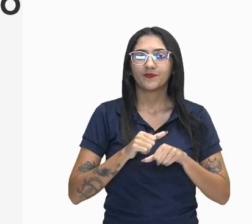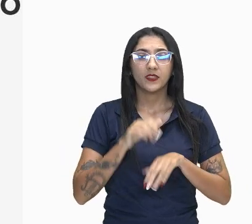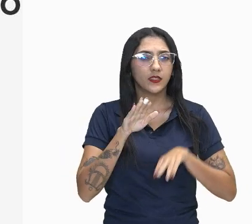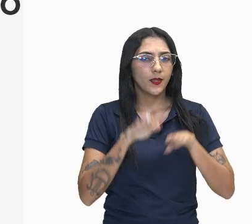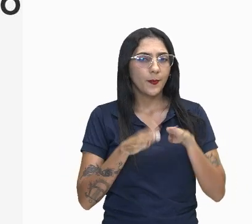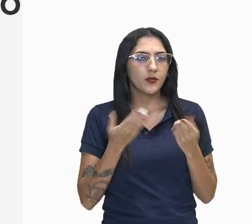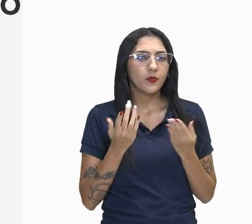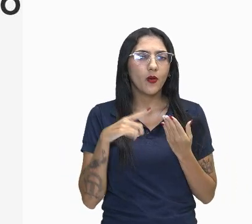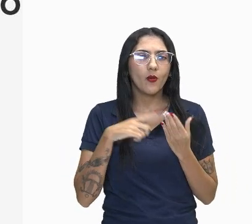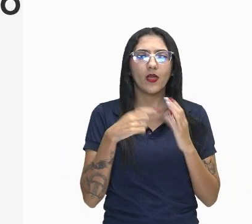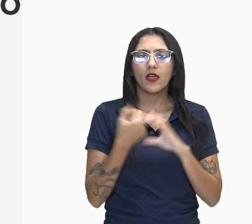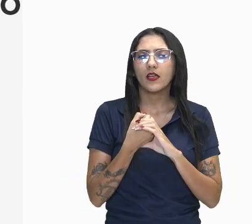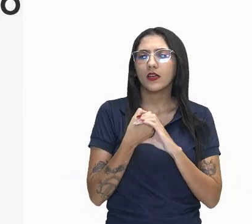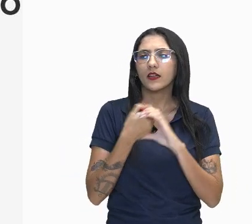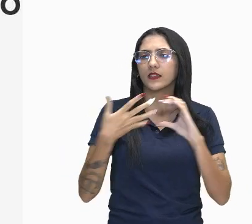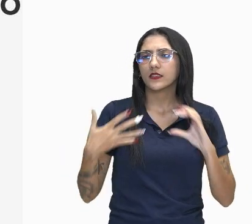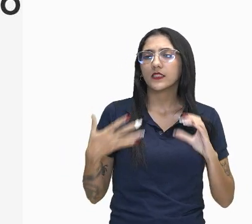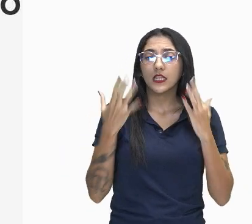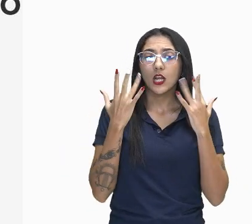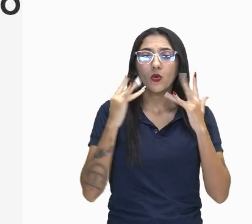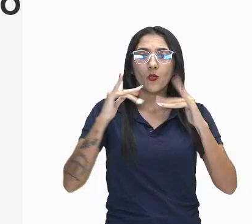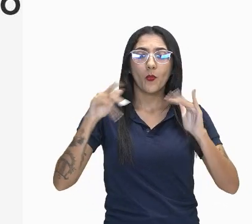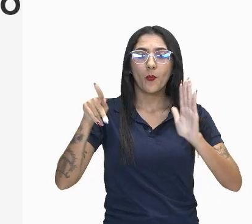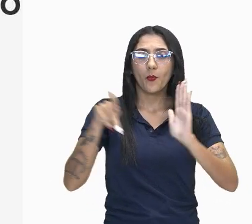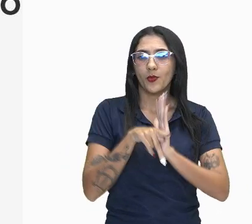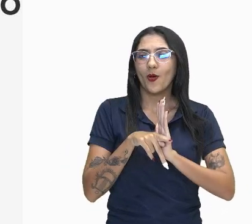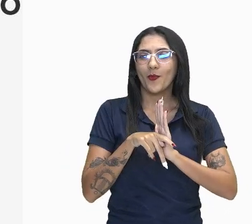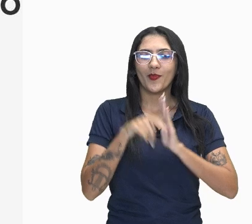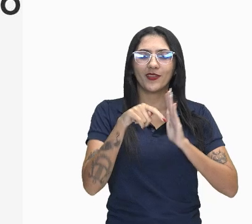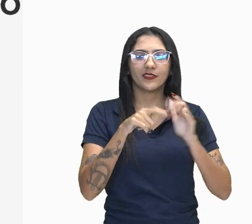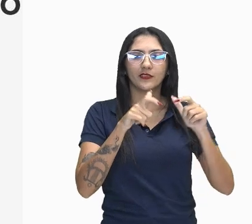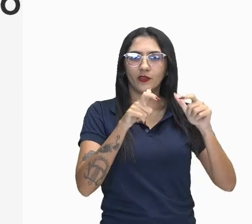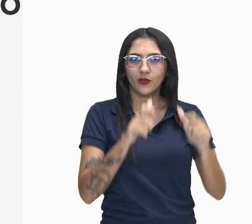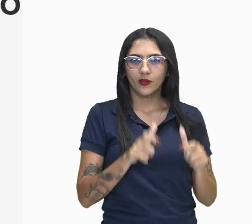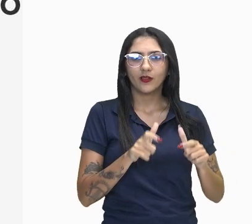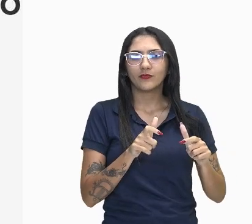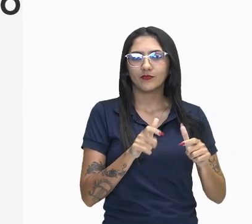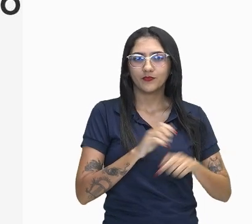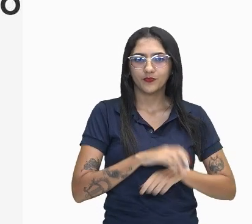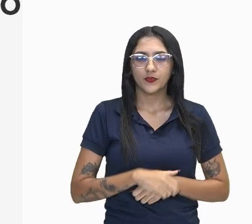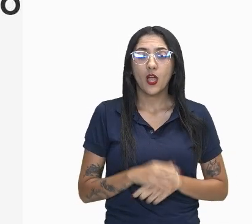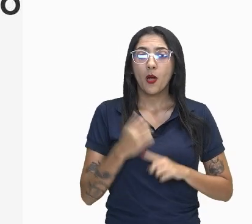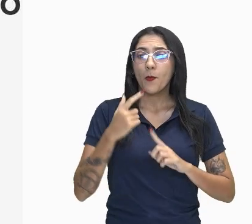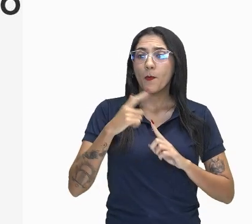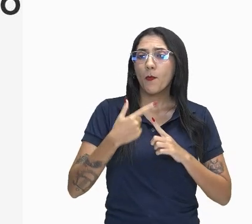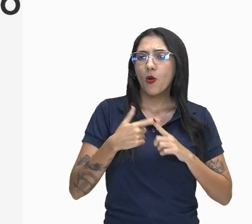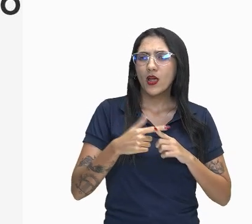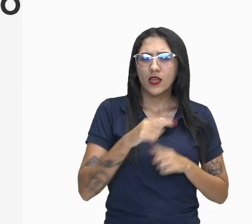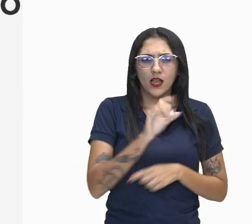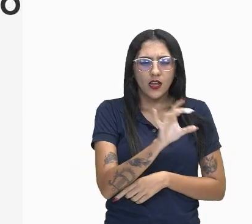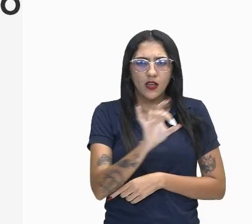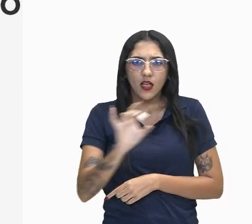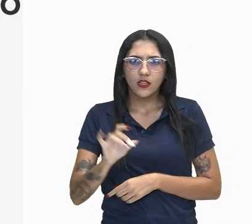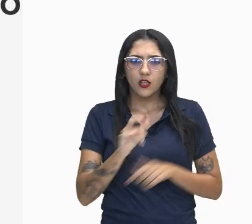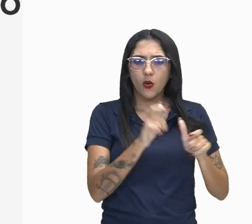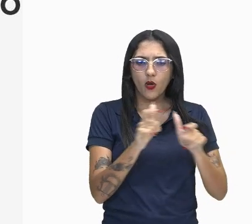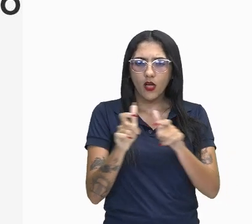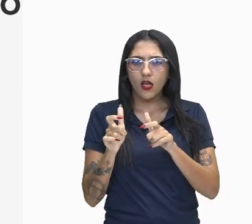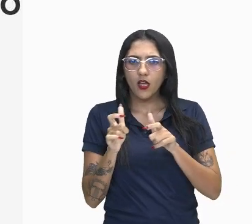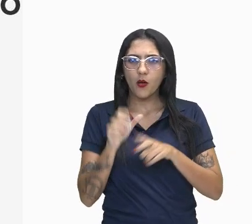as características naturais de cada região, porque cada região vai ter ali a